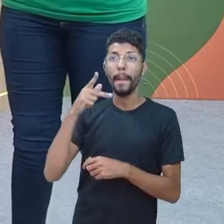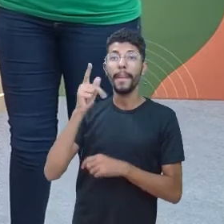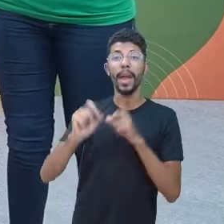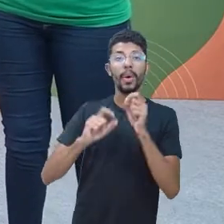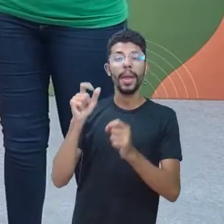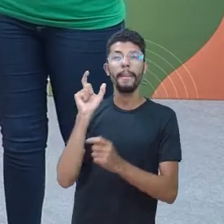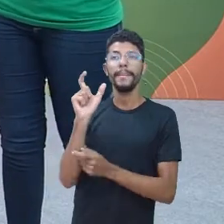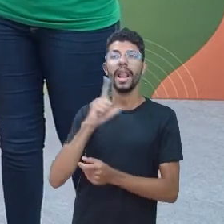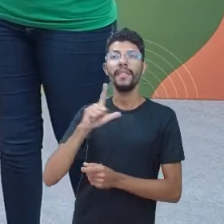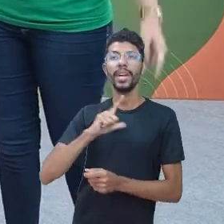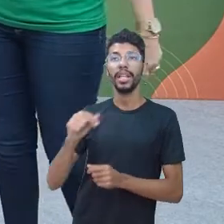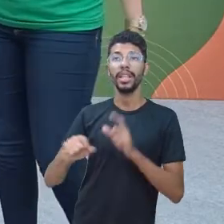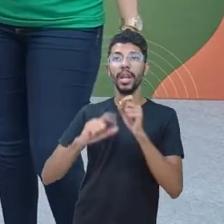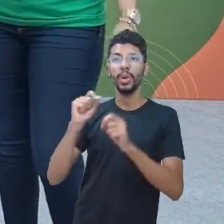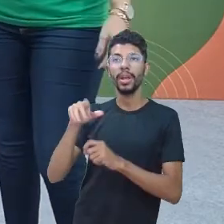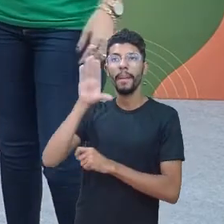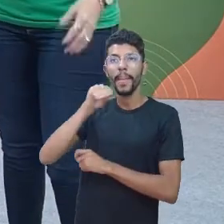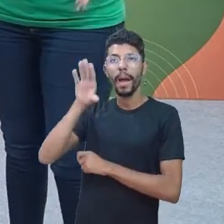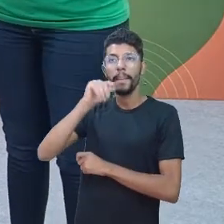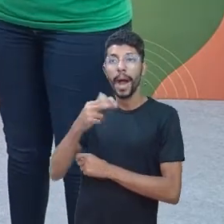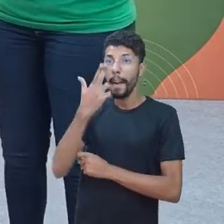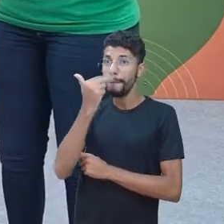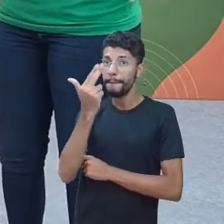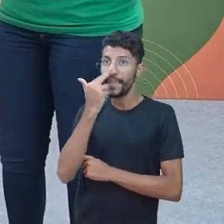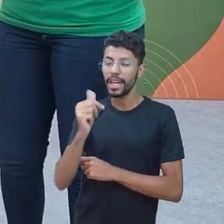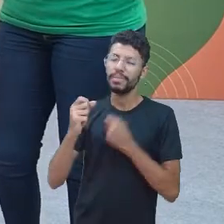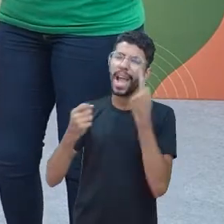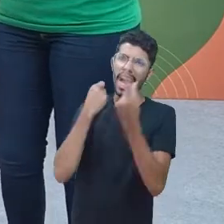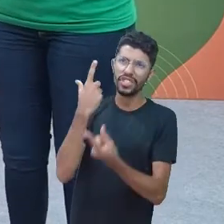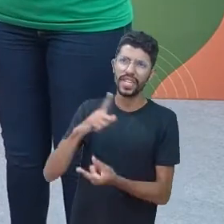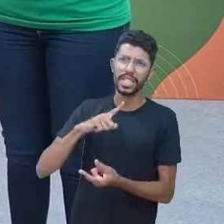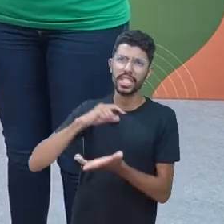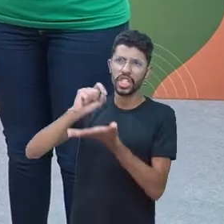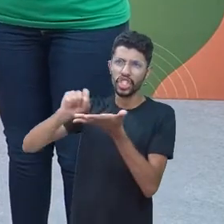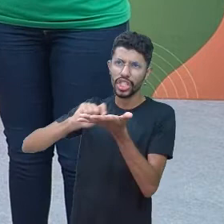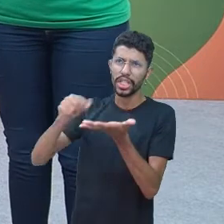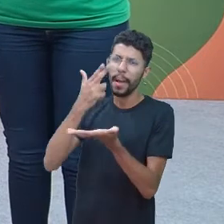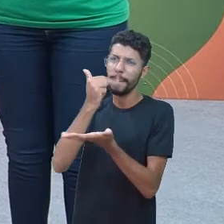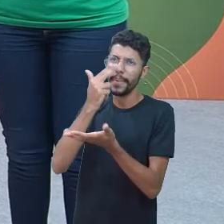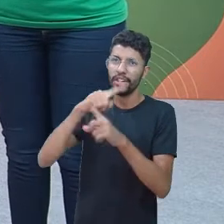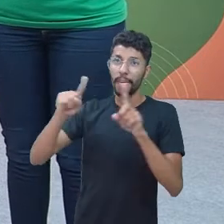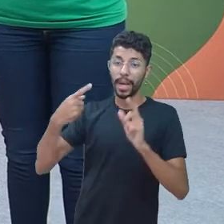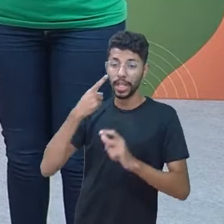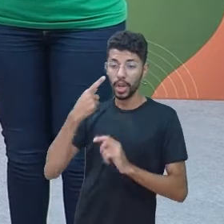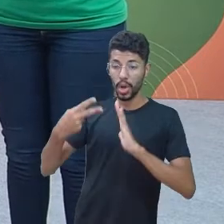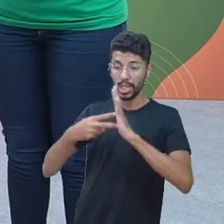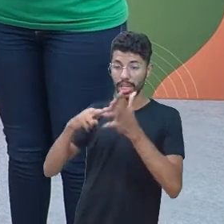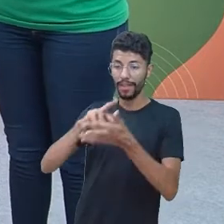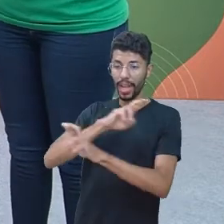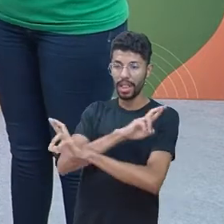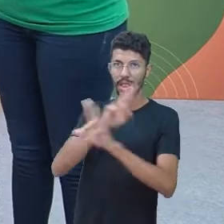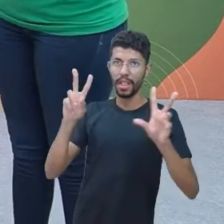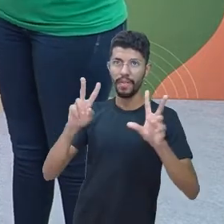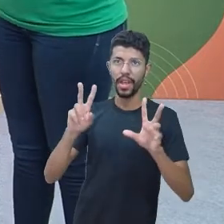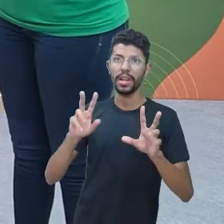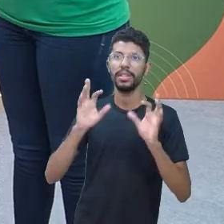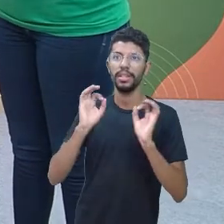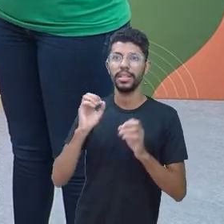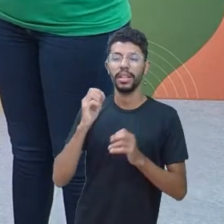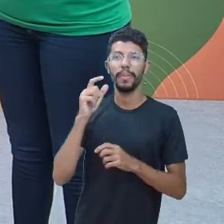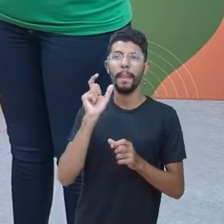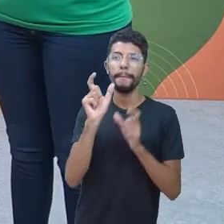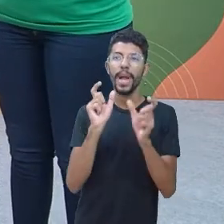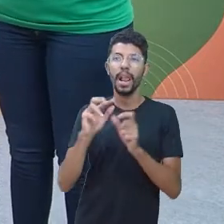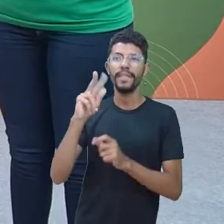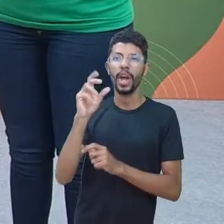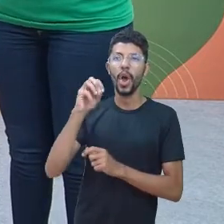pronúncia. Vejam a diferença. Às vezes a mesma escrita, mas significados distintos. As palavras homônimas